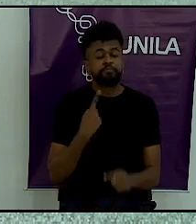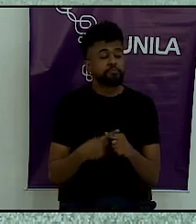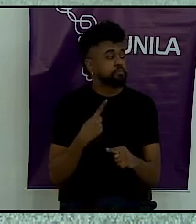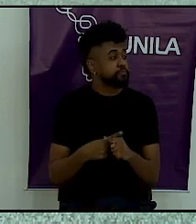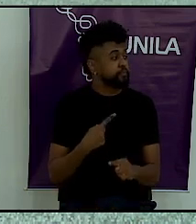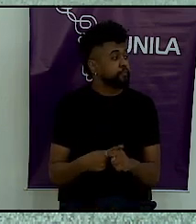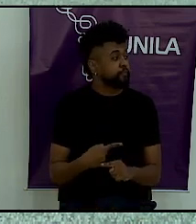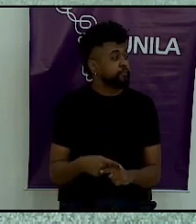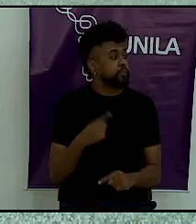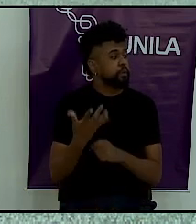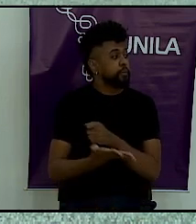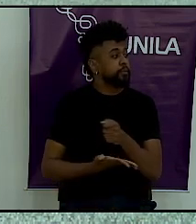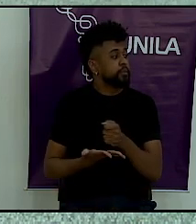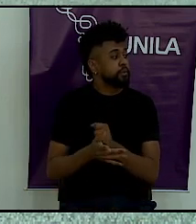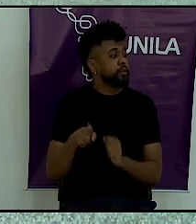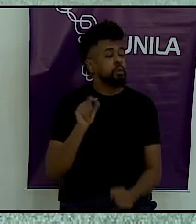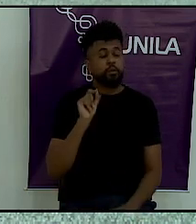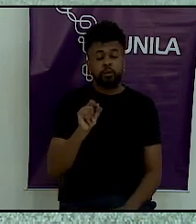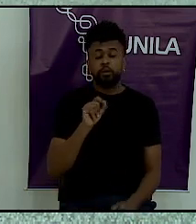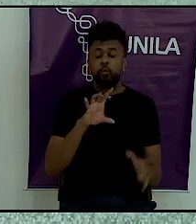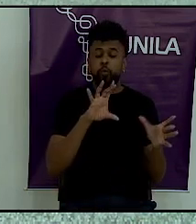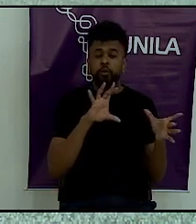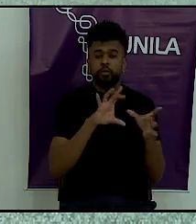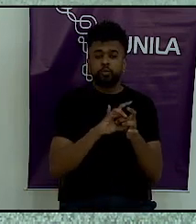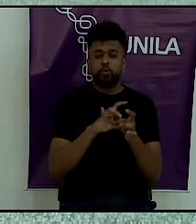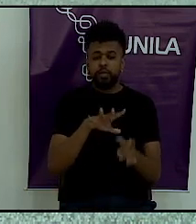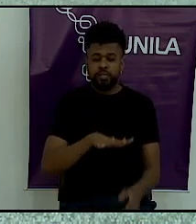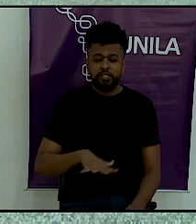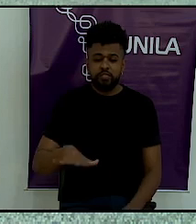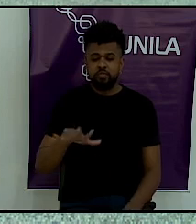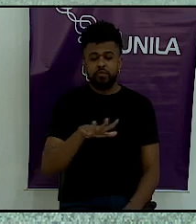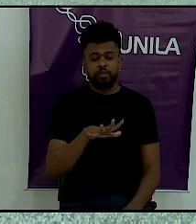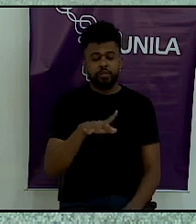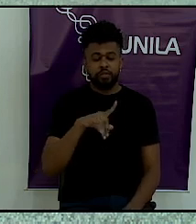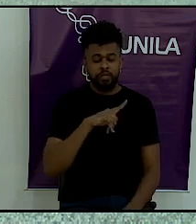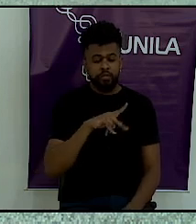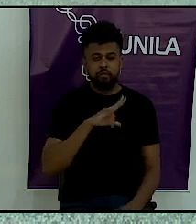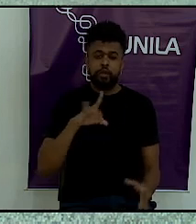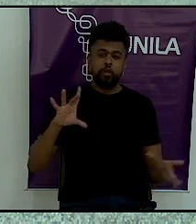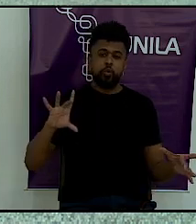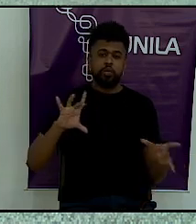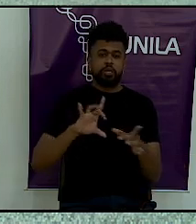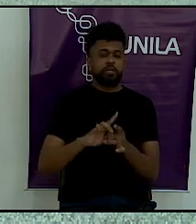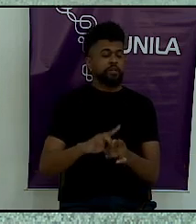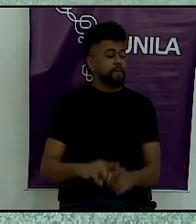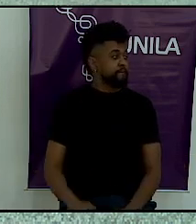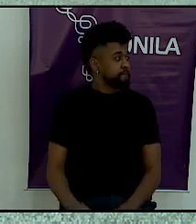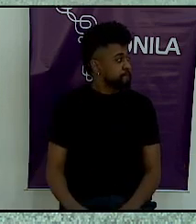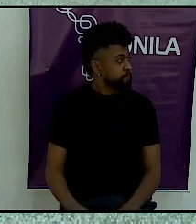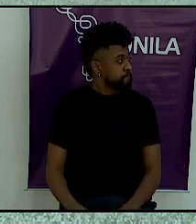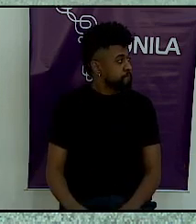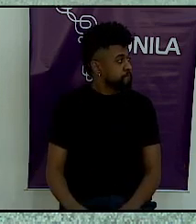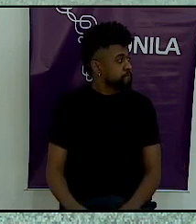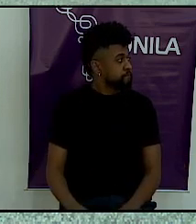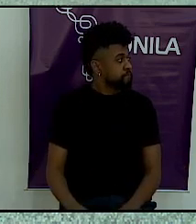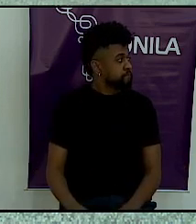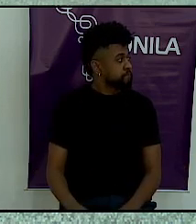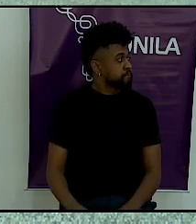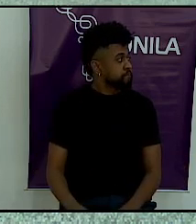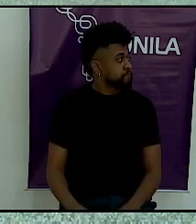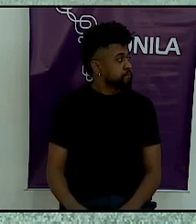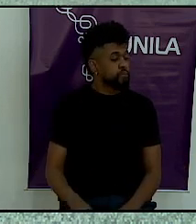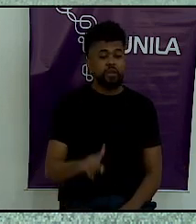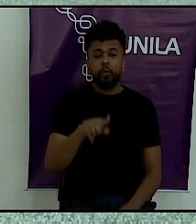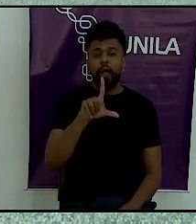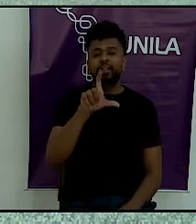mola? Basicamente são conexões e esferas magnéticas que vão se conectando. Então é como se fosse um Lego de